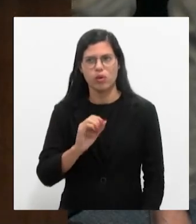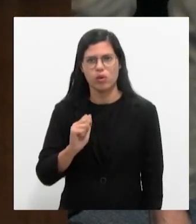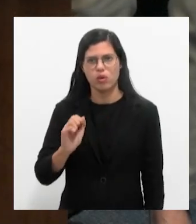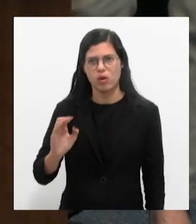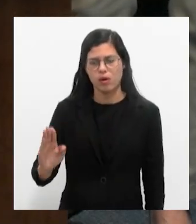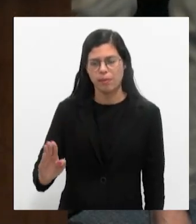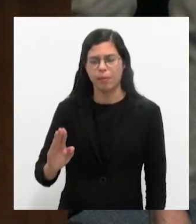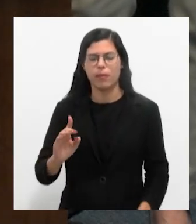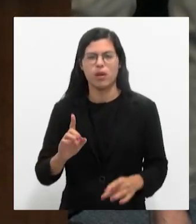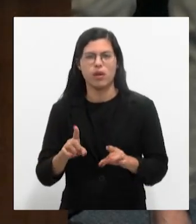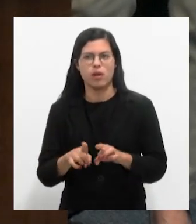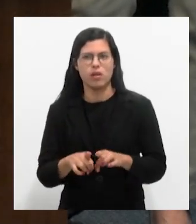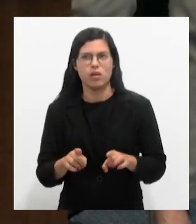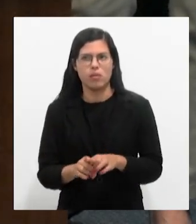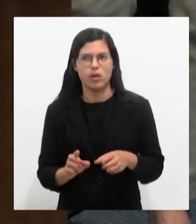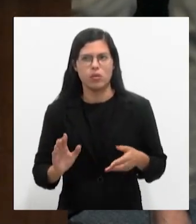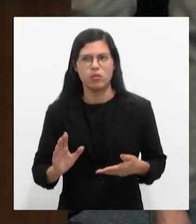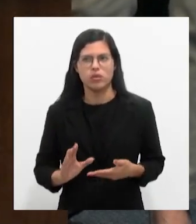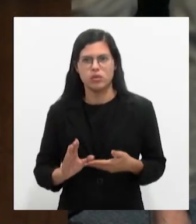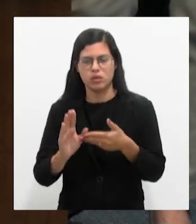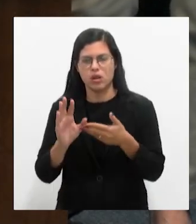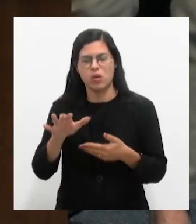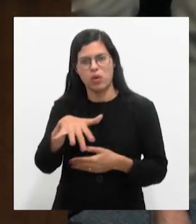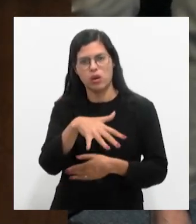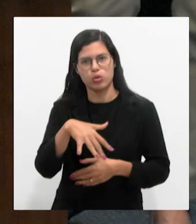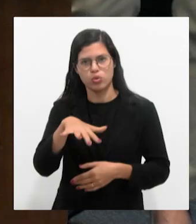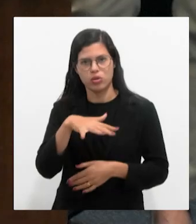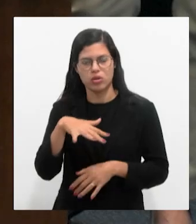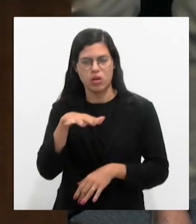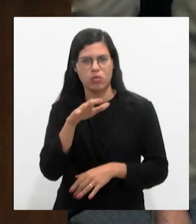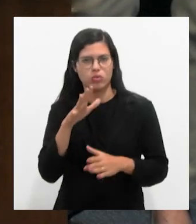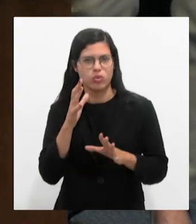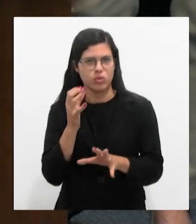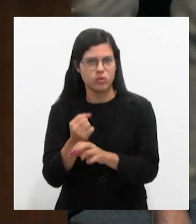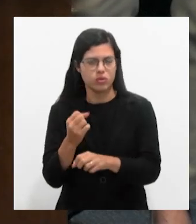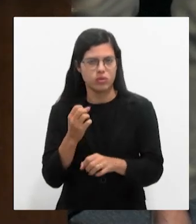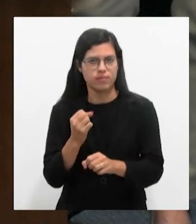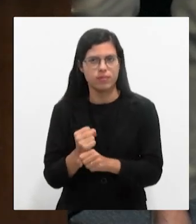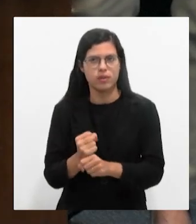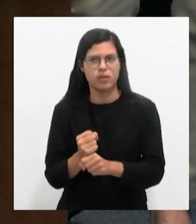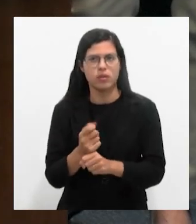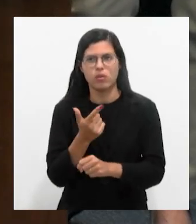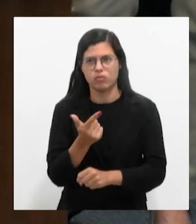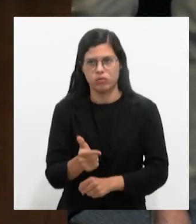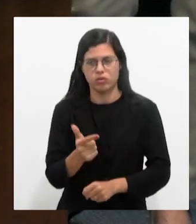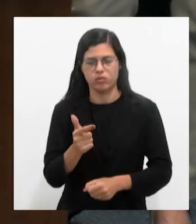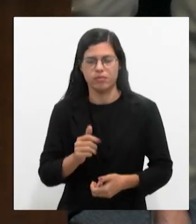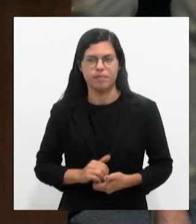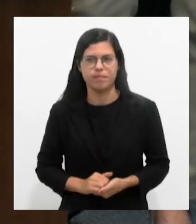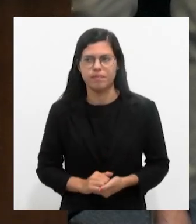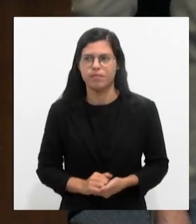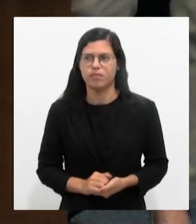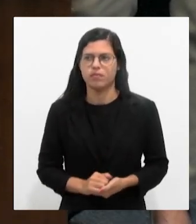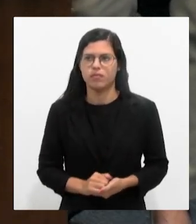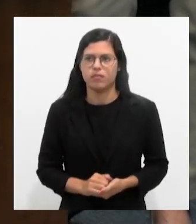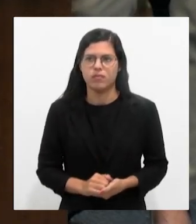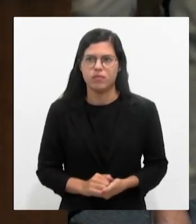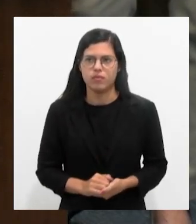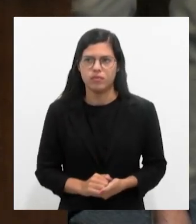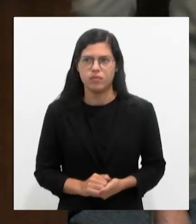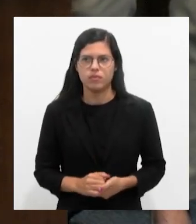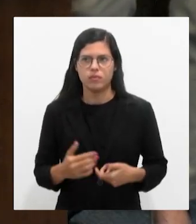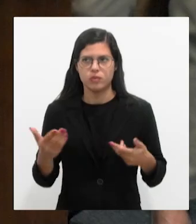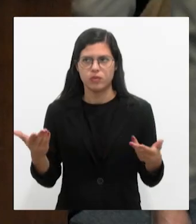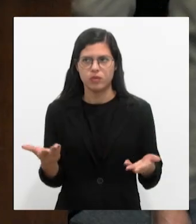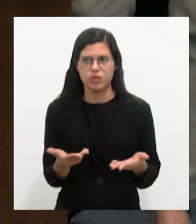do Brasil, do Conselho Regional de Contabilidade, não o possuíam. E